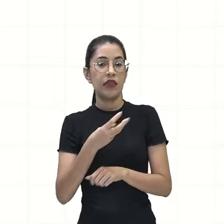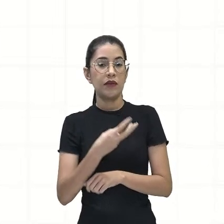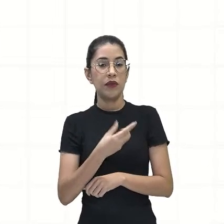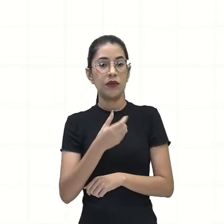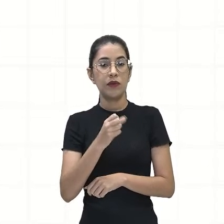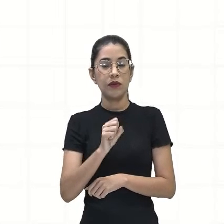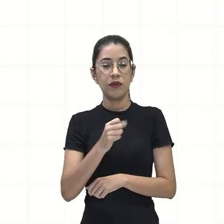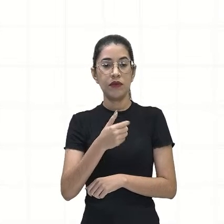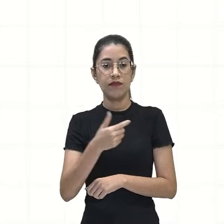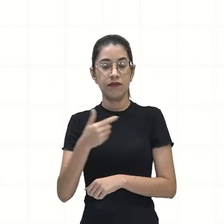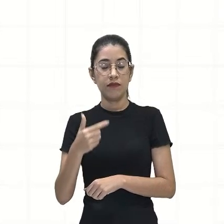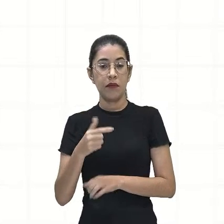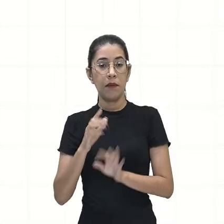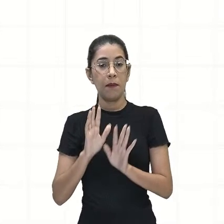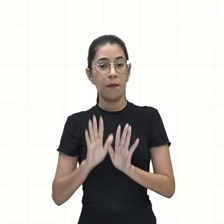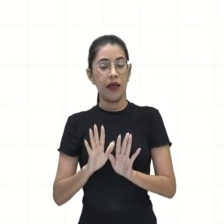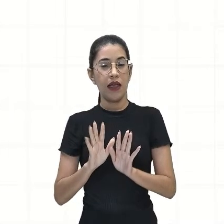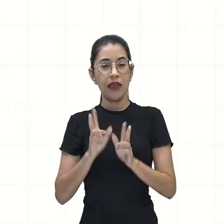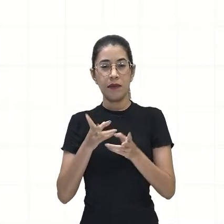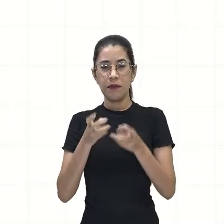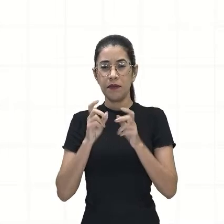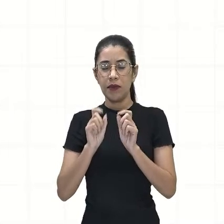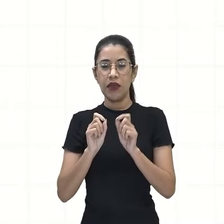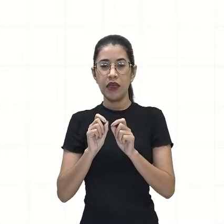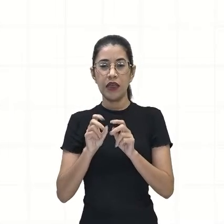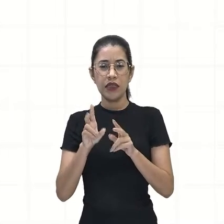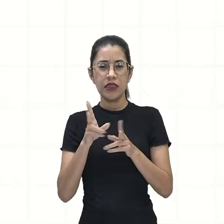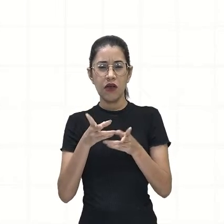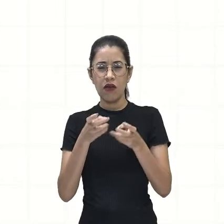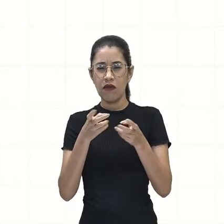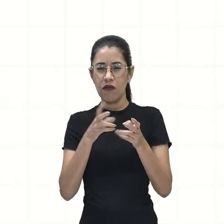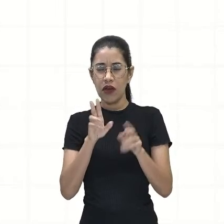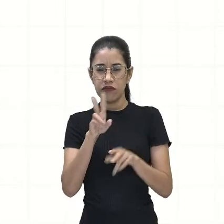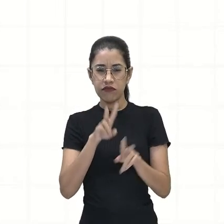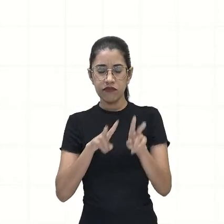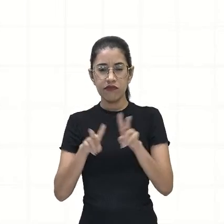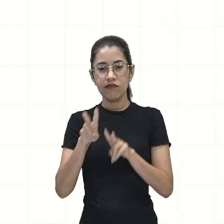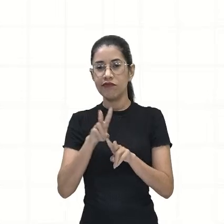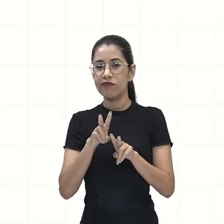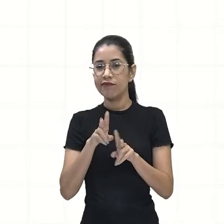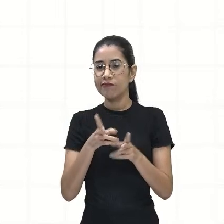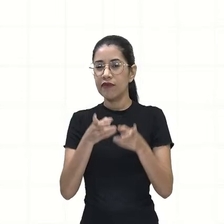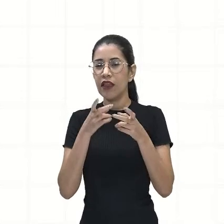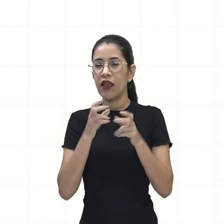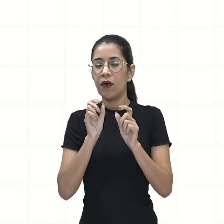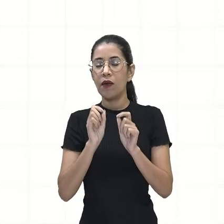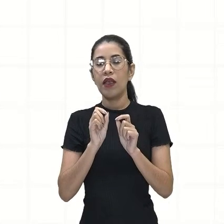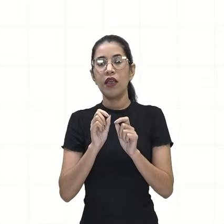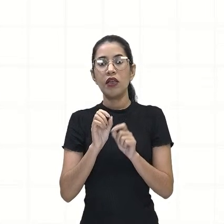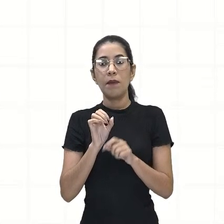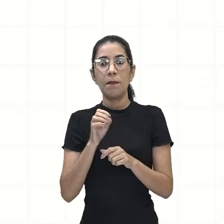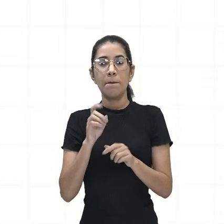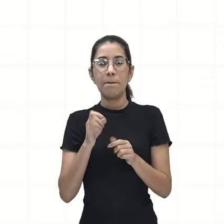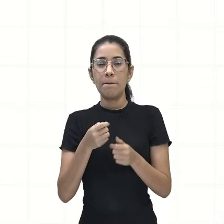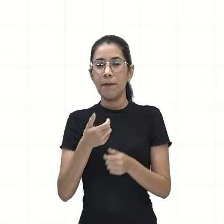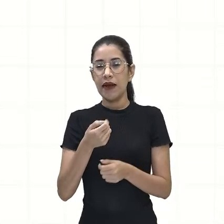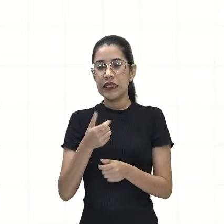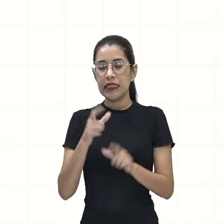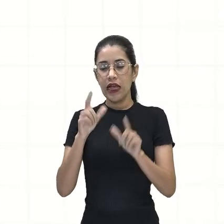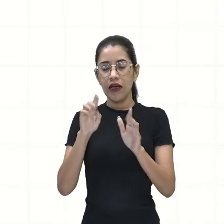3.822. Mas observe que visualmente, se eu observar, parece que o número de casos está diminuindo,